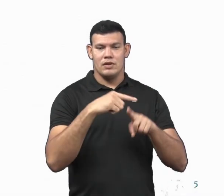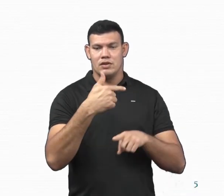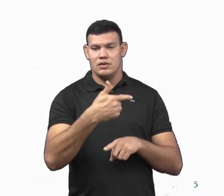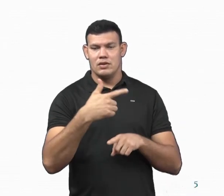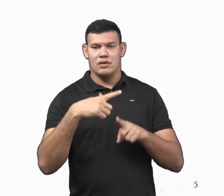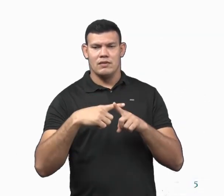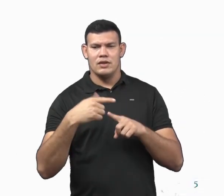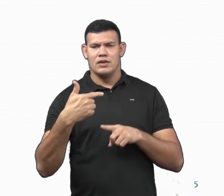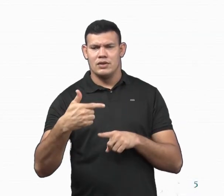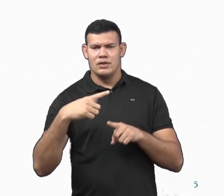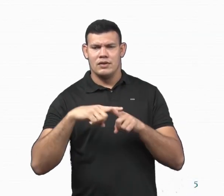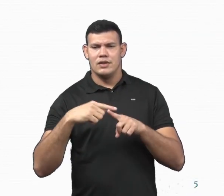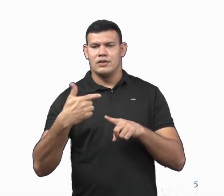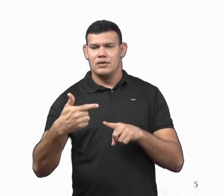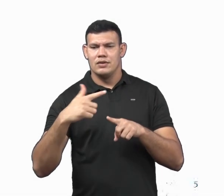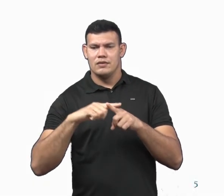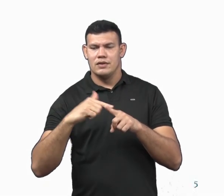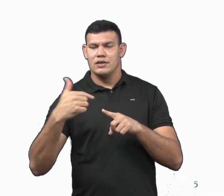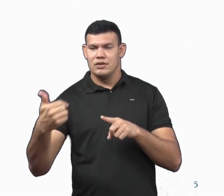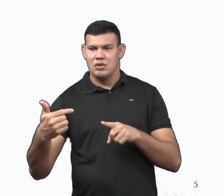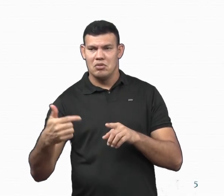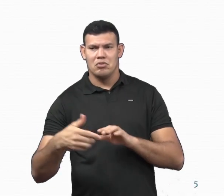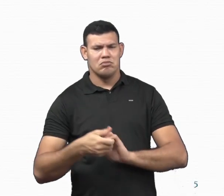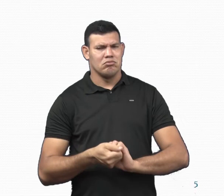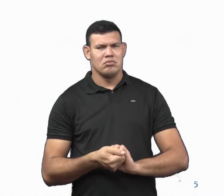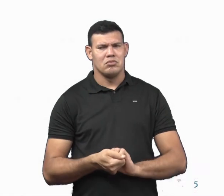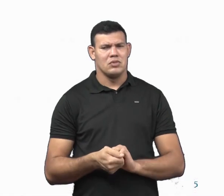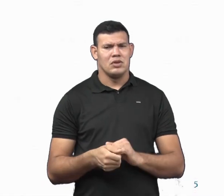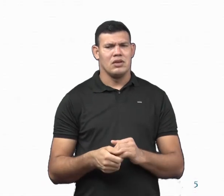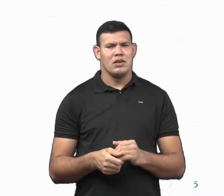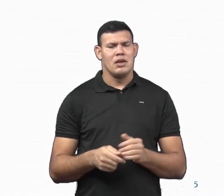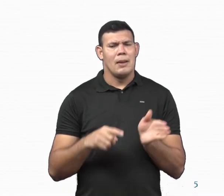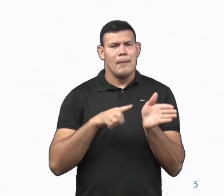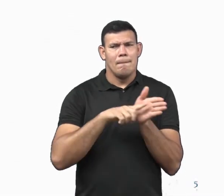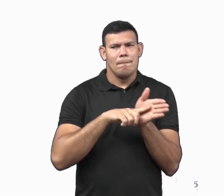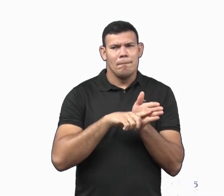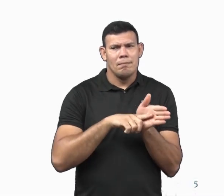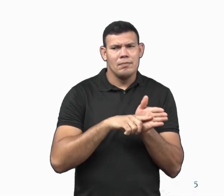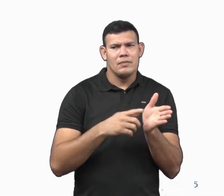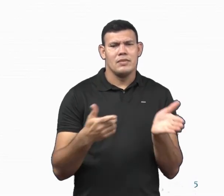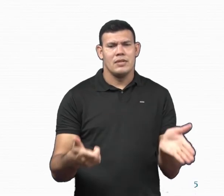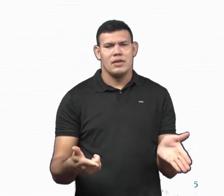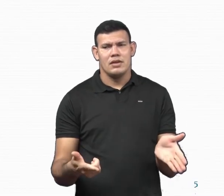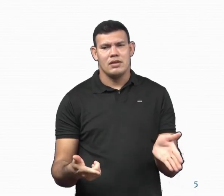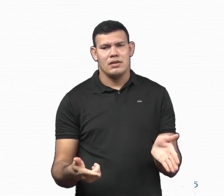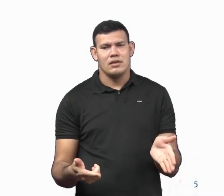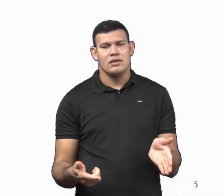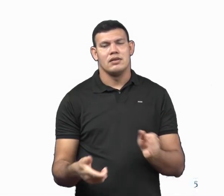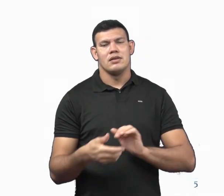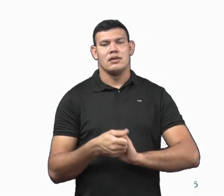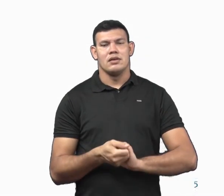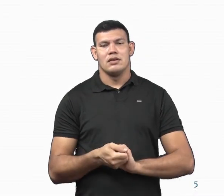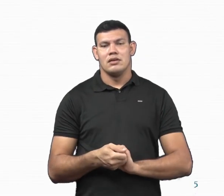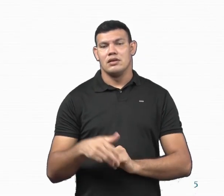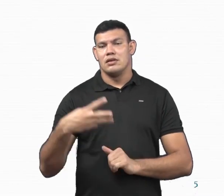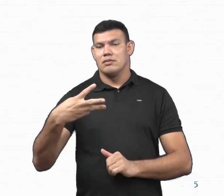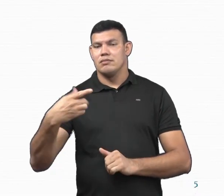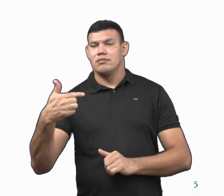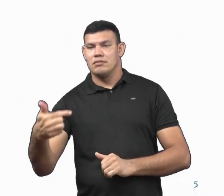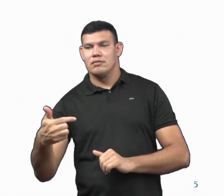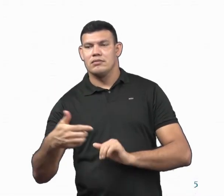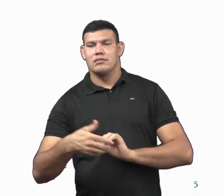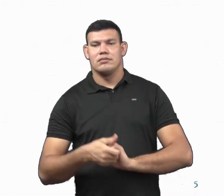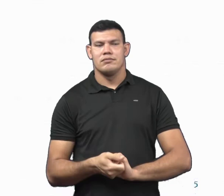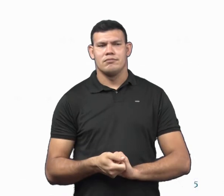menos é menos, vezes menos é mais, e mais vezes menos é menos. E 2 vezes 2 vezes 2 vezes 2 vezes 2 é